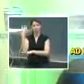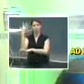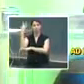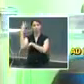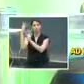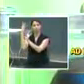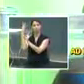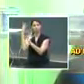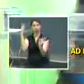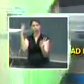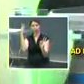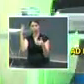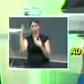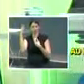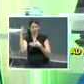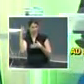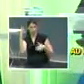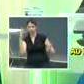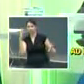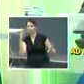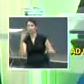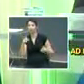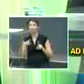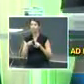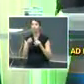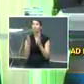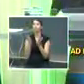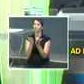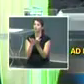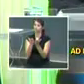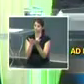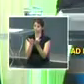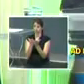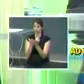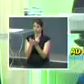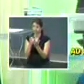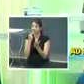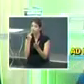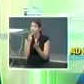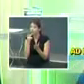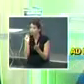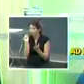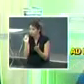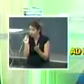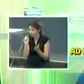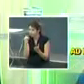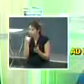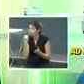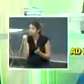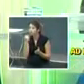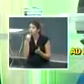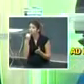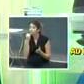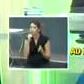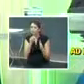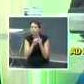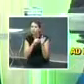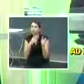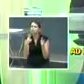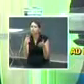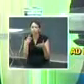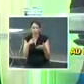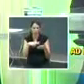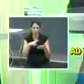retirados da videira, mas a Bíblia, ela nos diz assim, olha que coisa tremenda. Versículo 2: